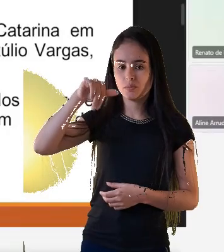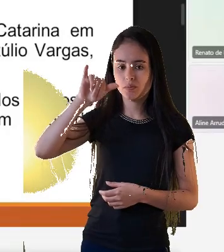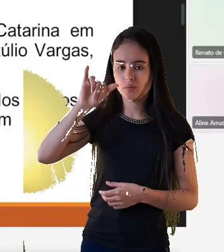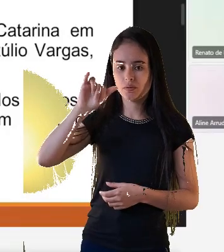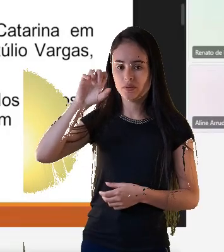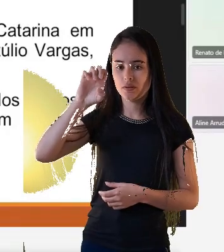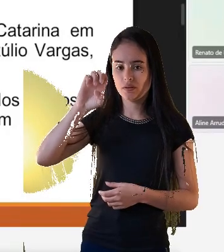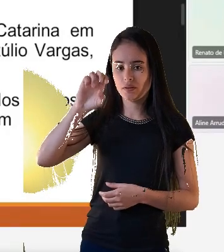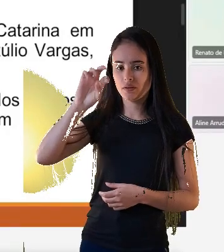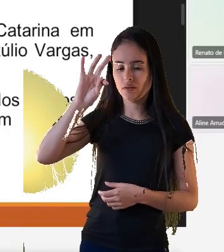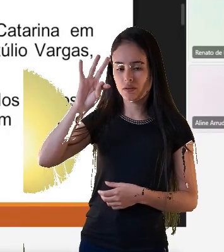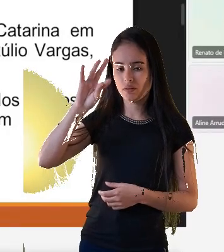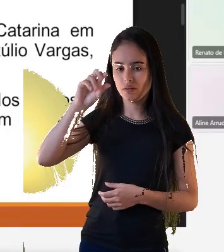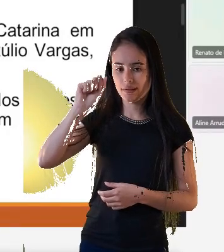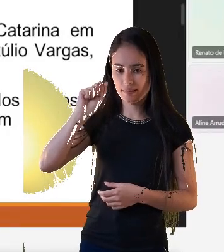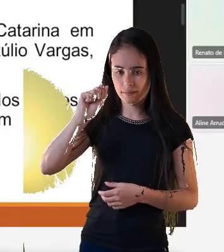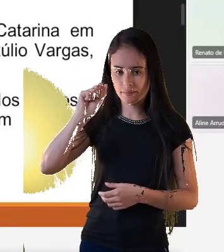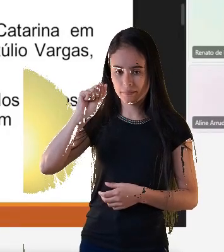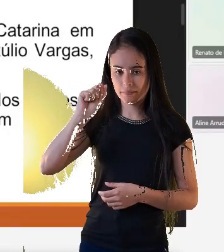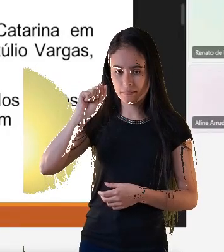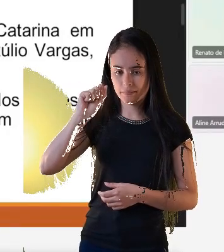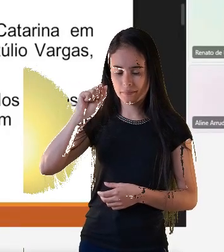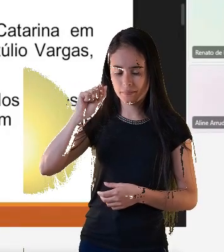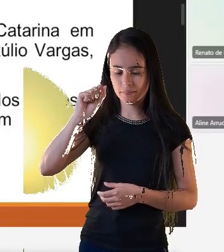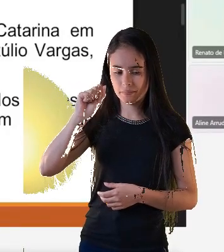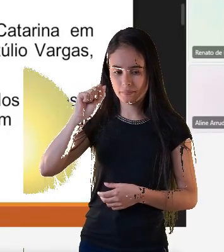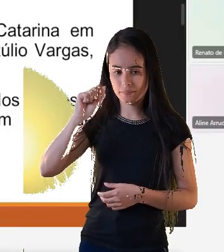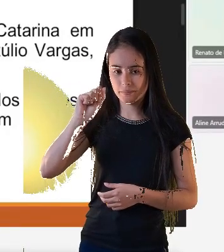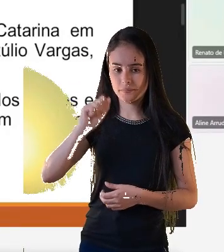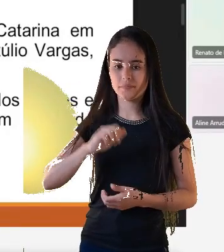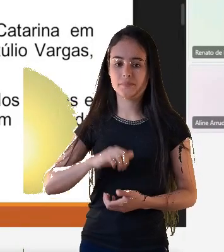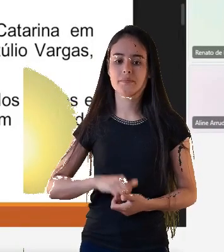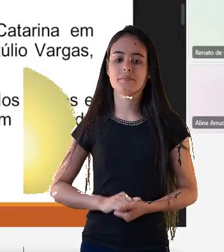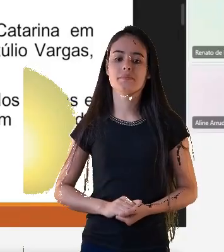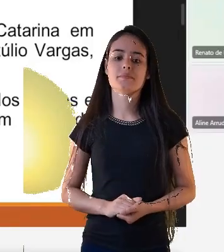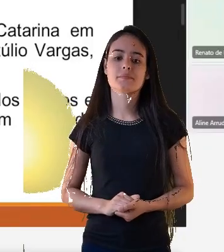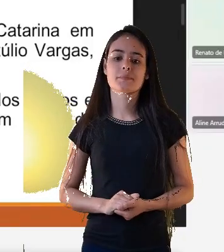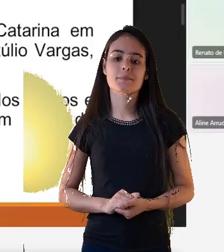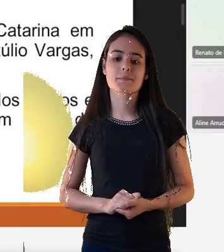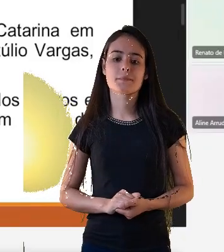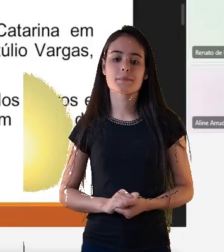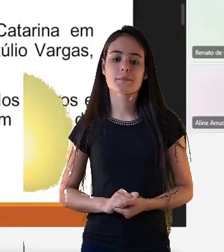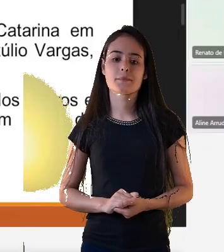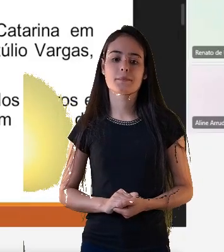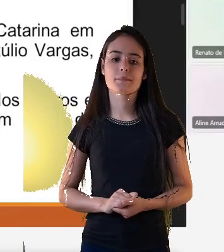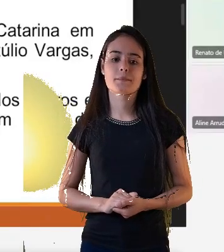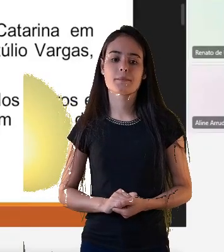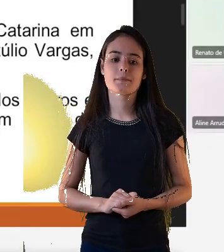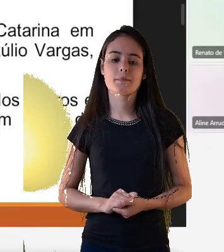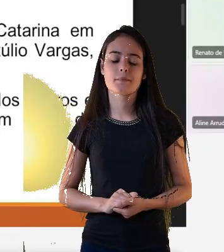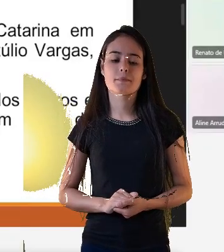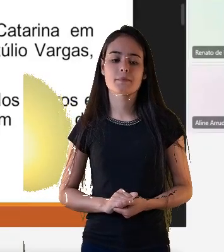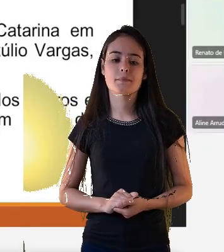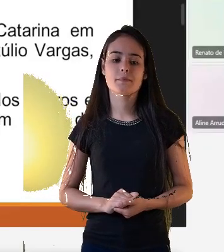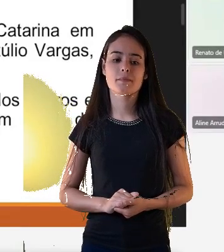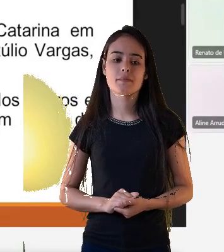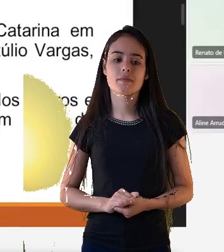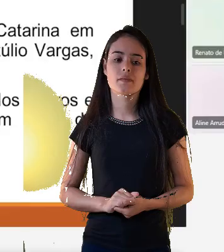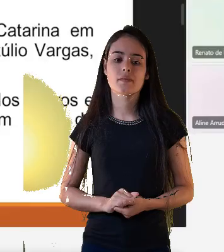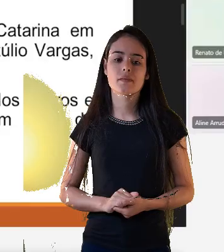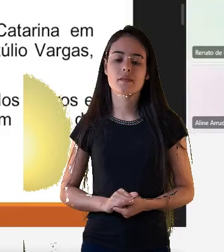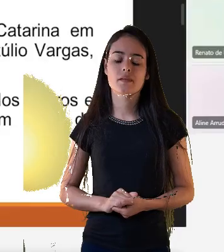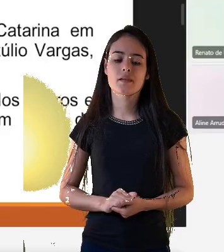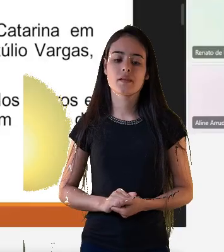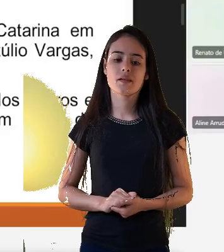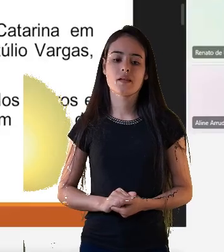de Barros, né, que era jornalista e professora e a primeira mulher negra eleita para mandato popular, né?